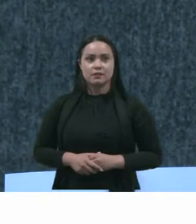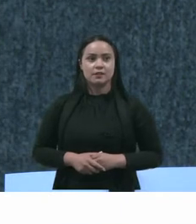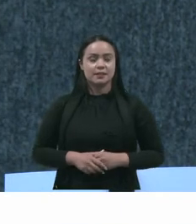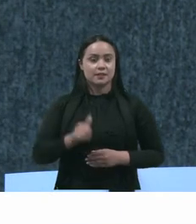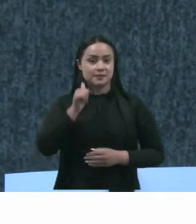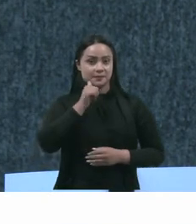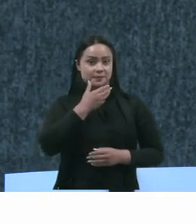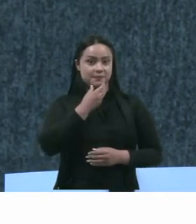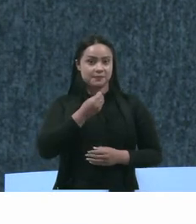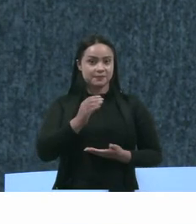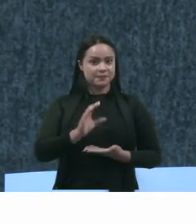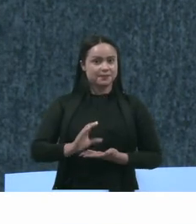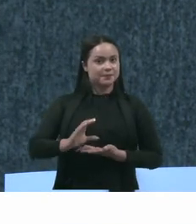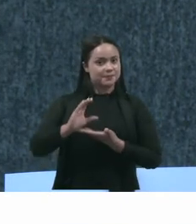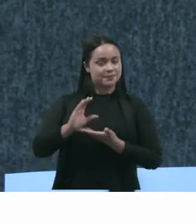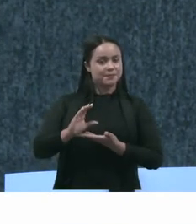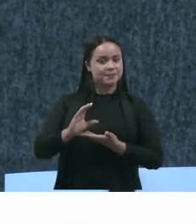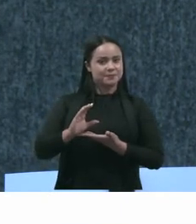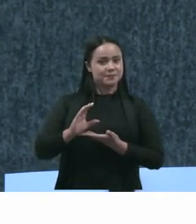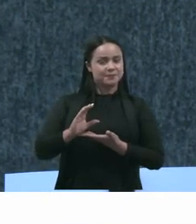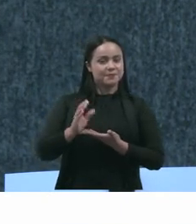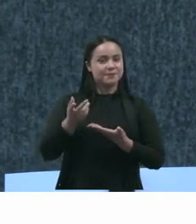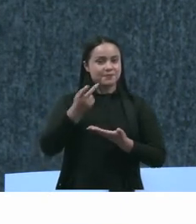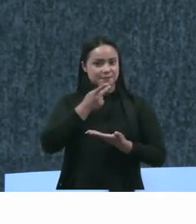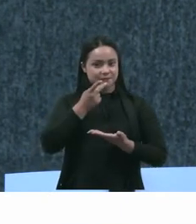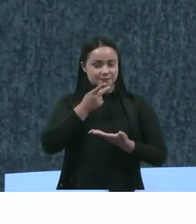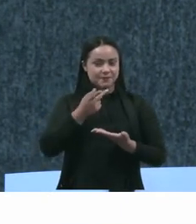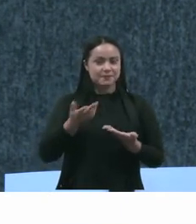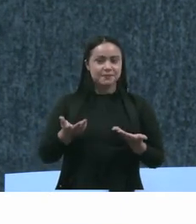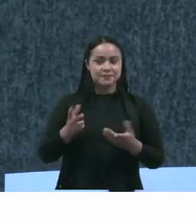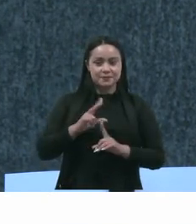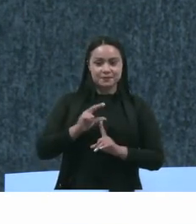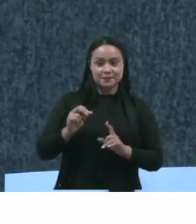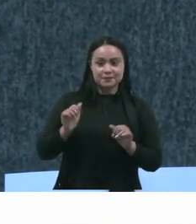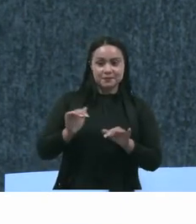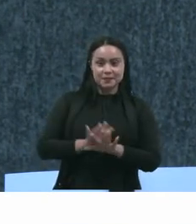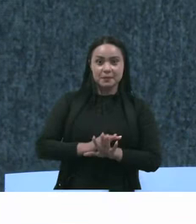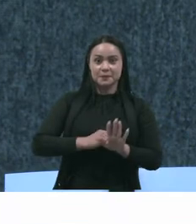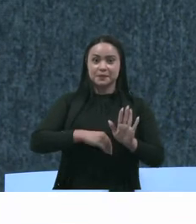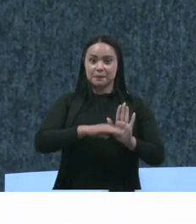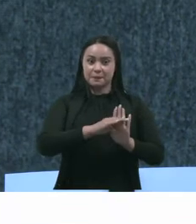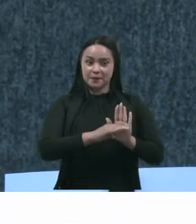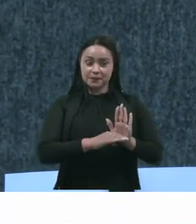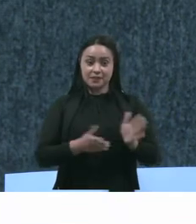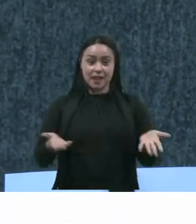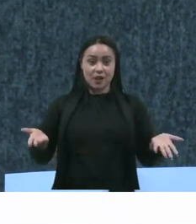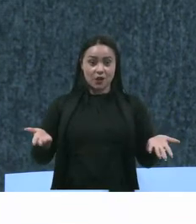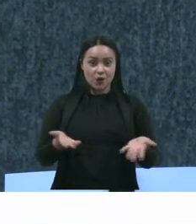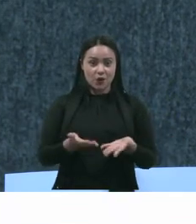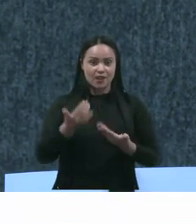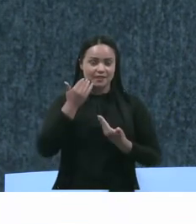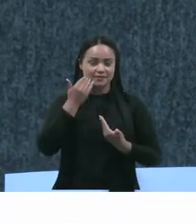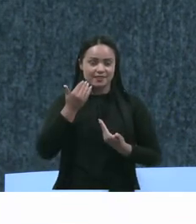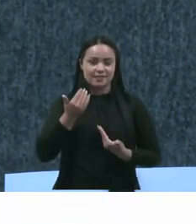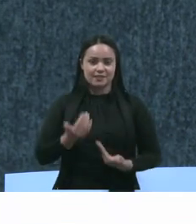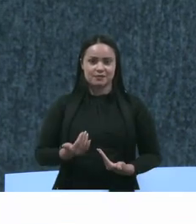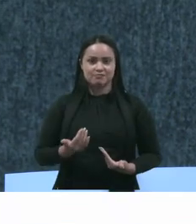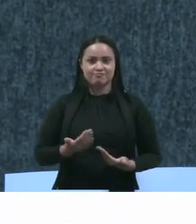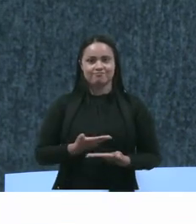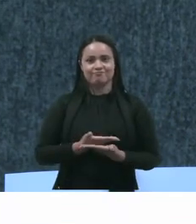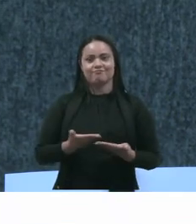senhores e senhoras conselheiros, como estava dizendo, vencemos a pauta. Só me resta agradecer